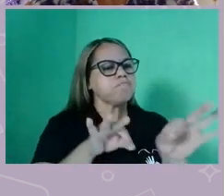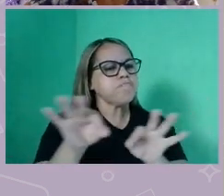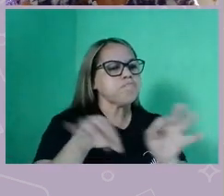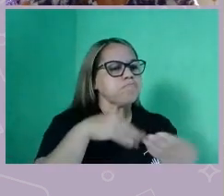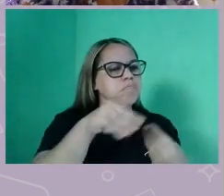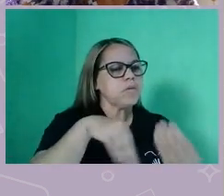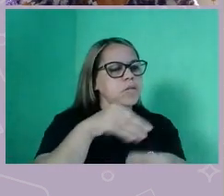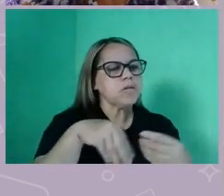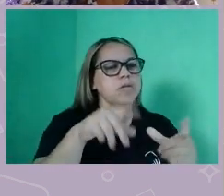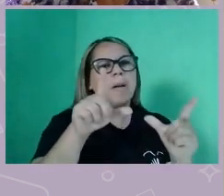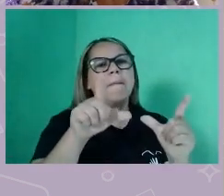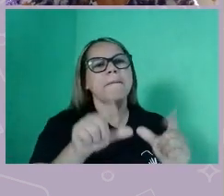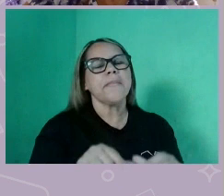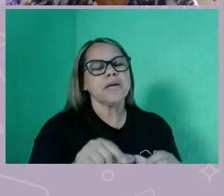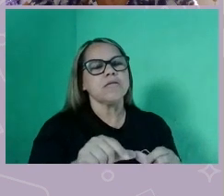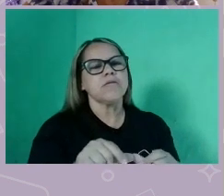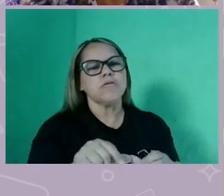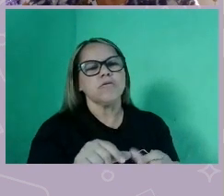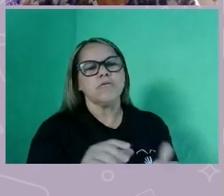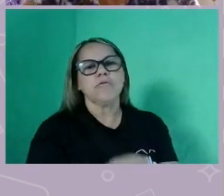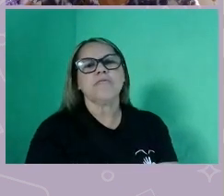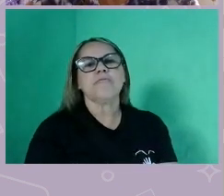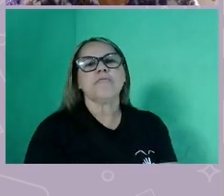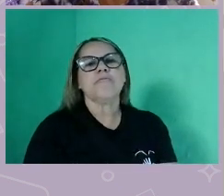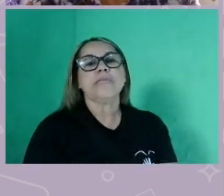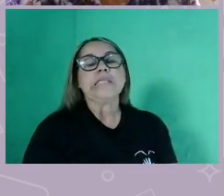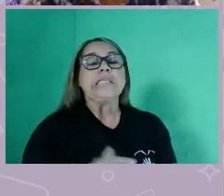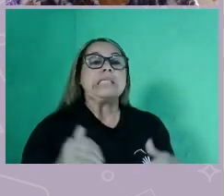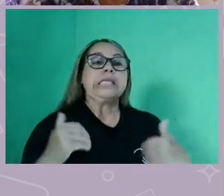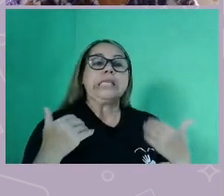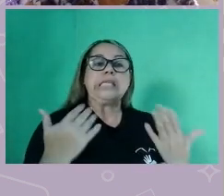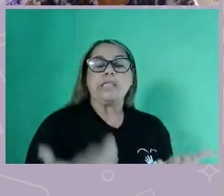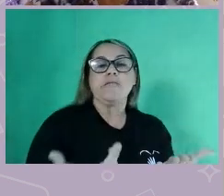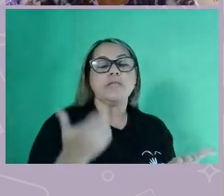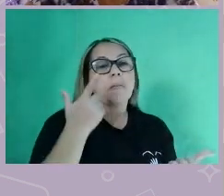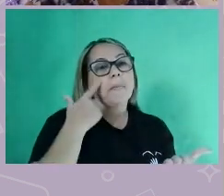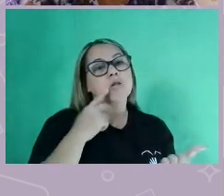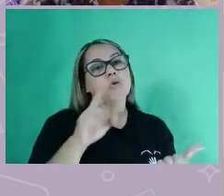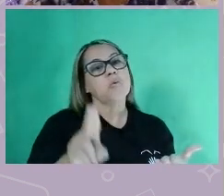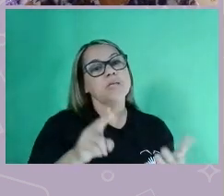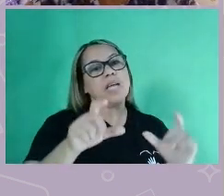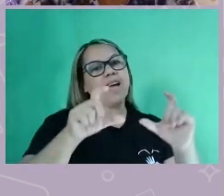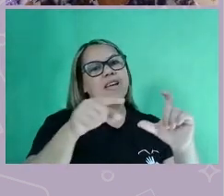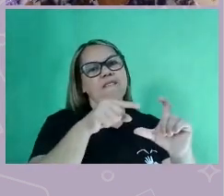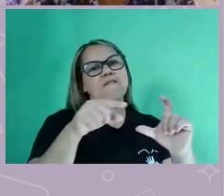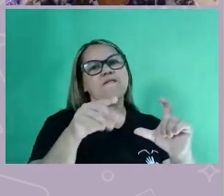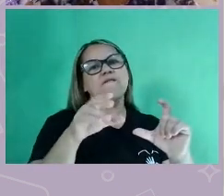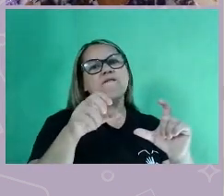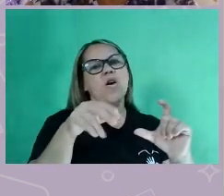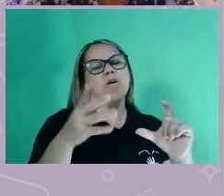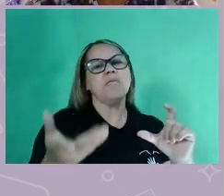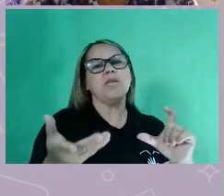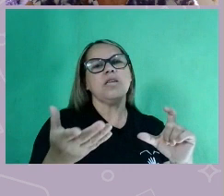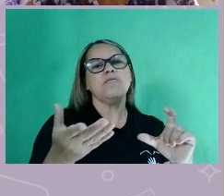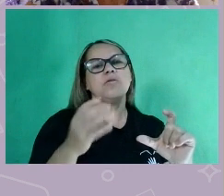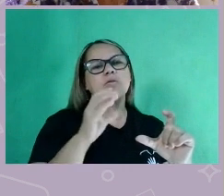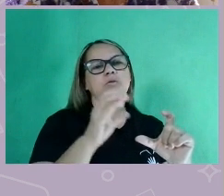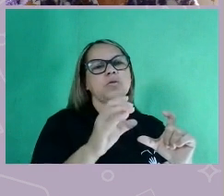menos concentrada então vocês podem usar aquela forma concentração inicial